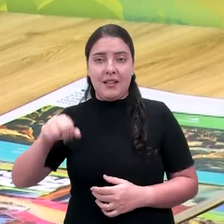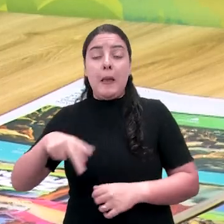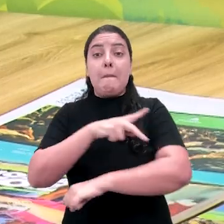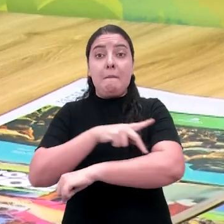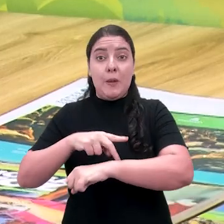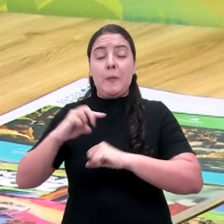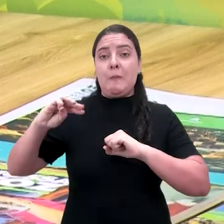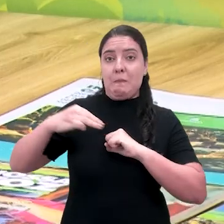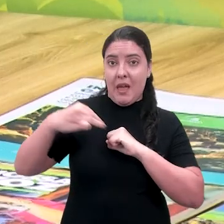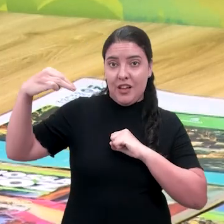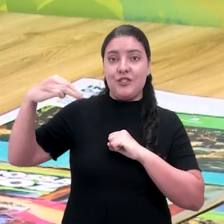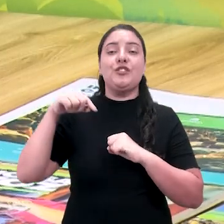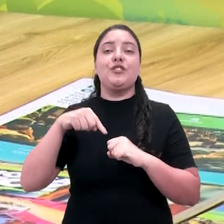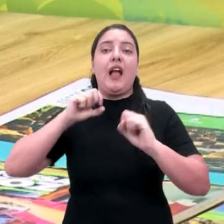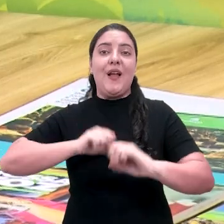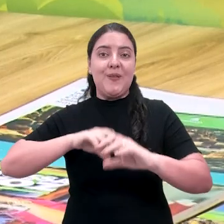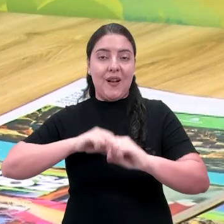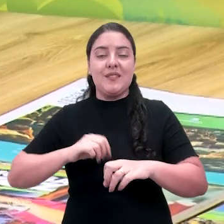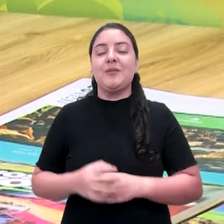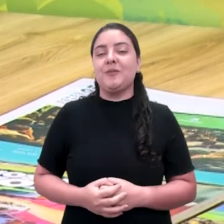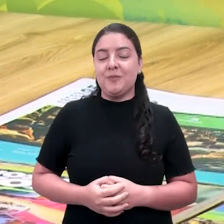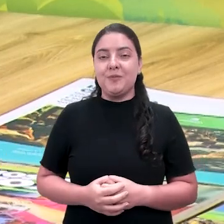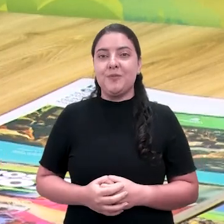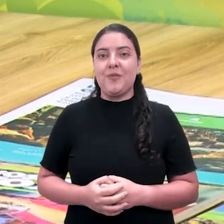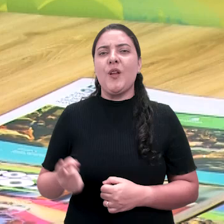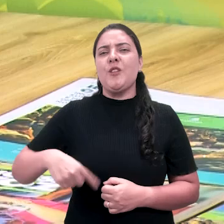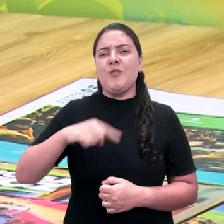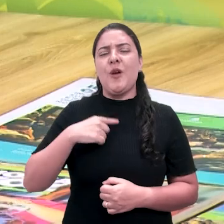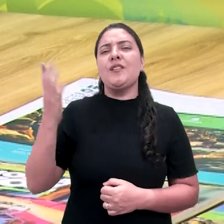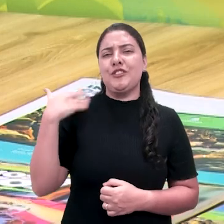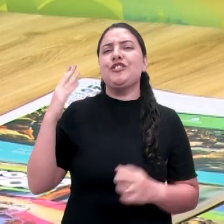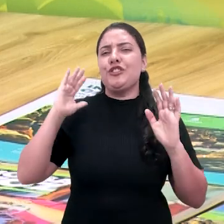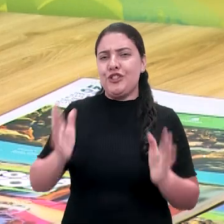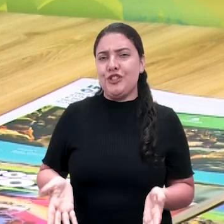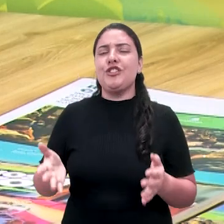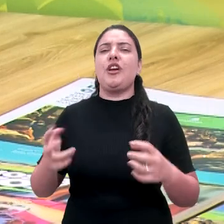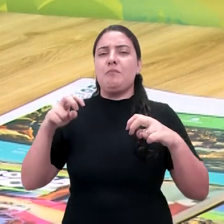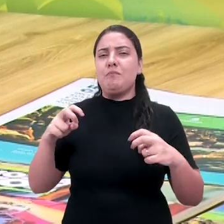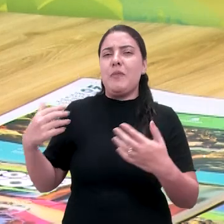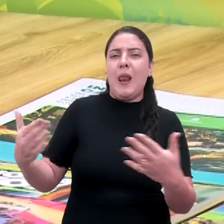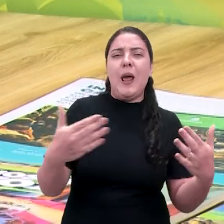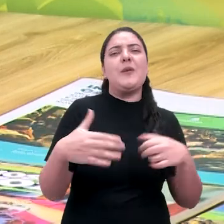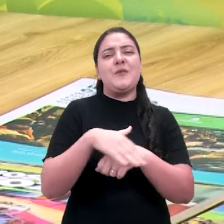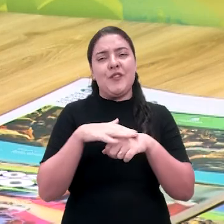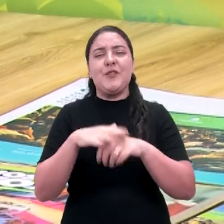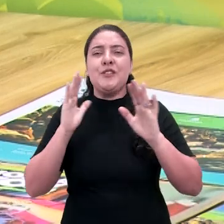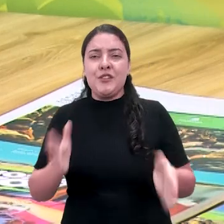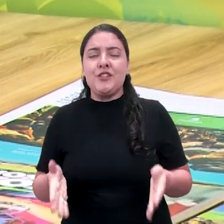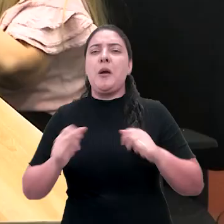pedagoga e mestre em educação. E a gente fez uma matéria já com ela, já está por aí pela casa, em